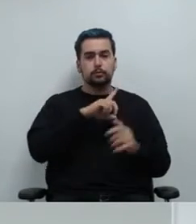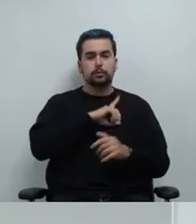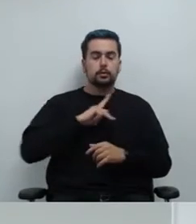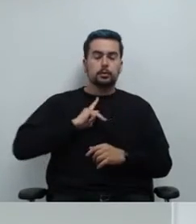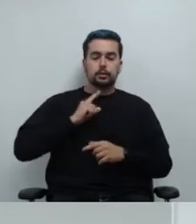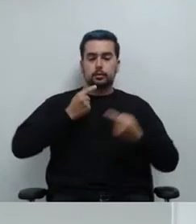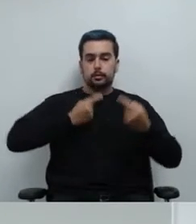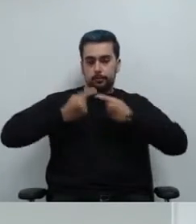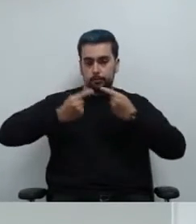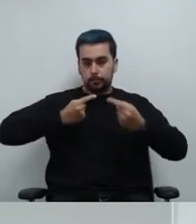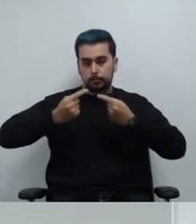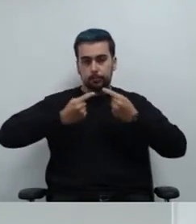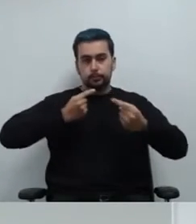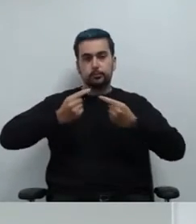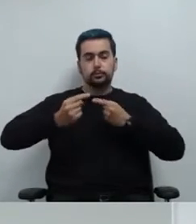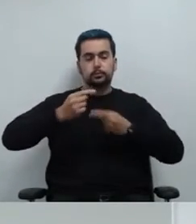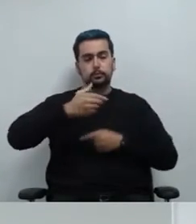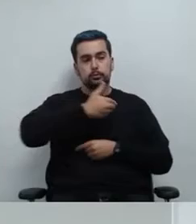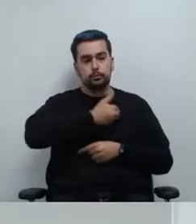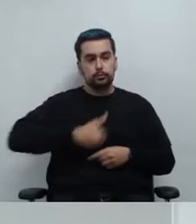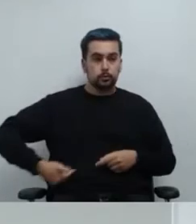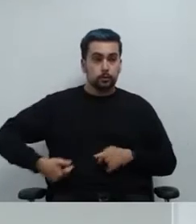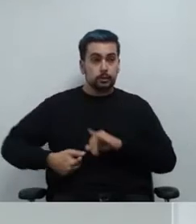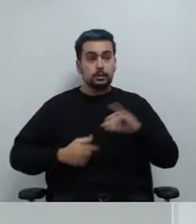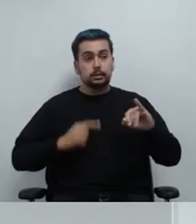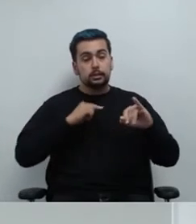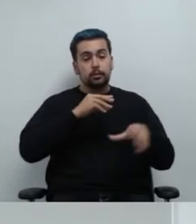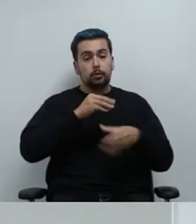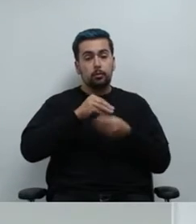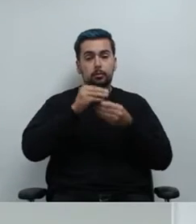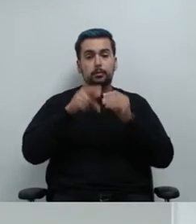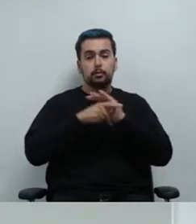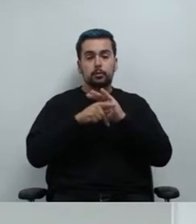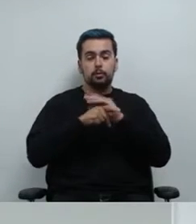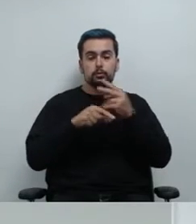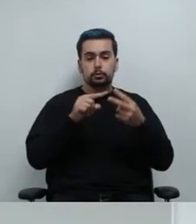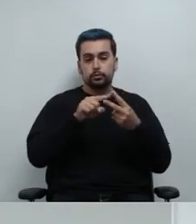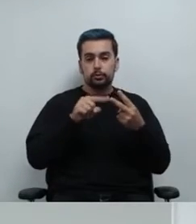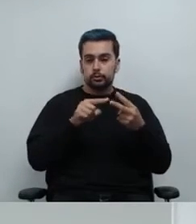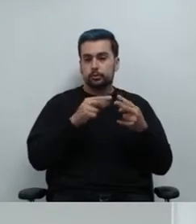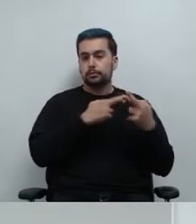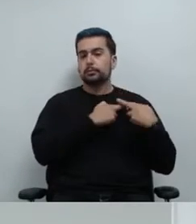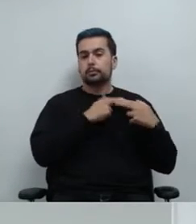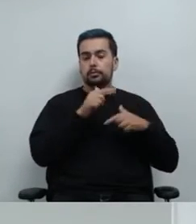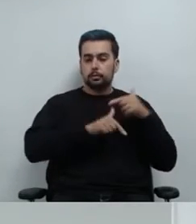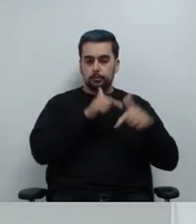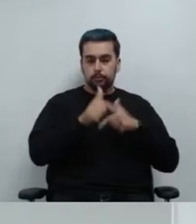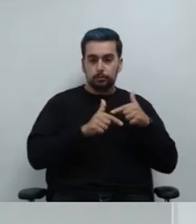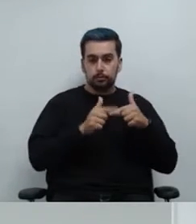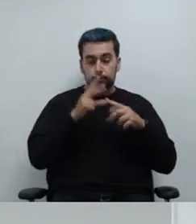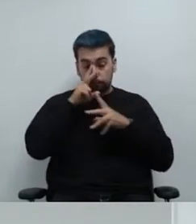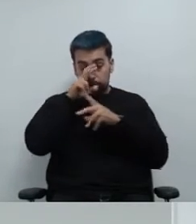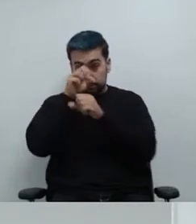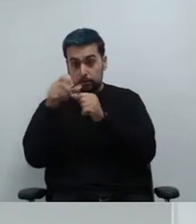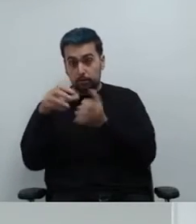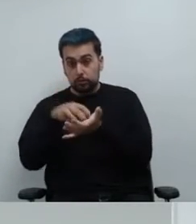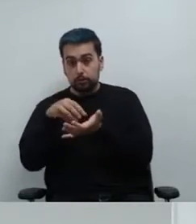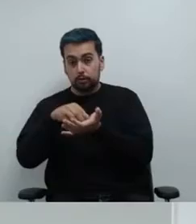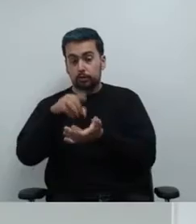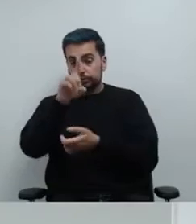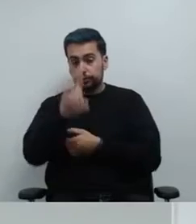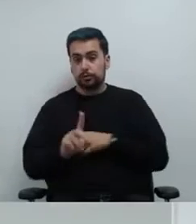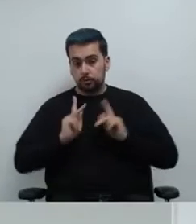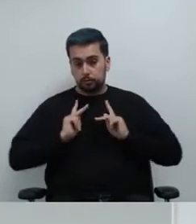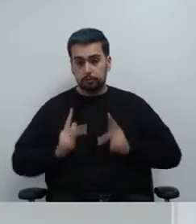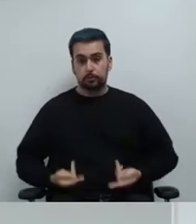público, e se o incremento, né, de 2 cargos para o NUDI e o fortalecimento do núcleo de direitos